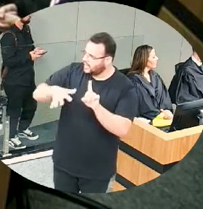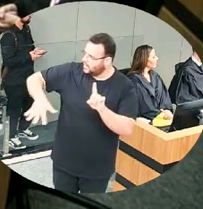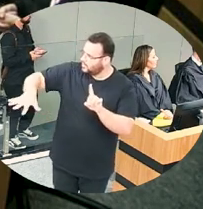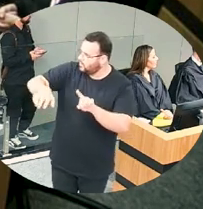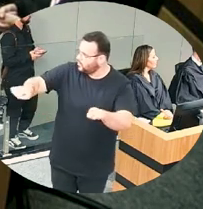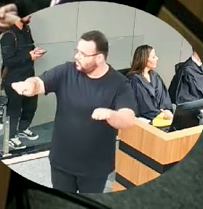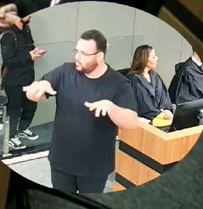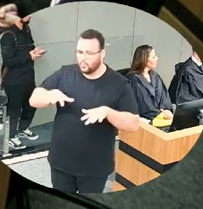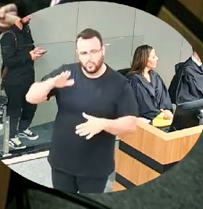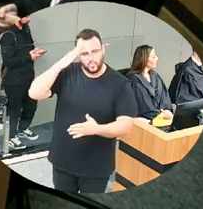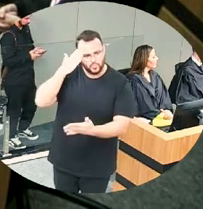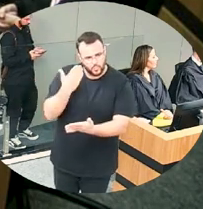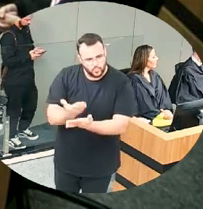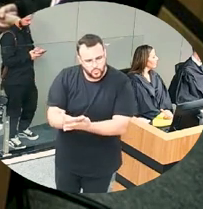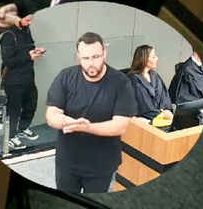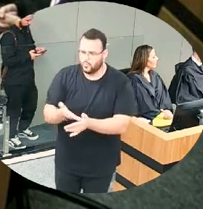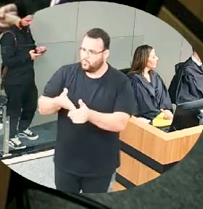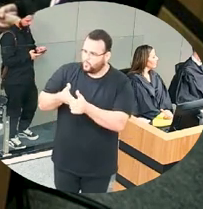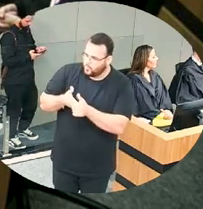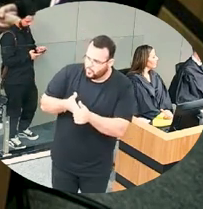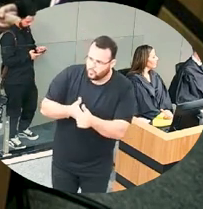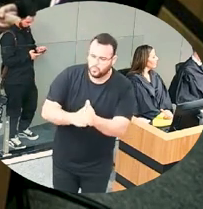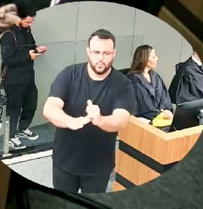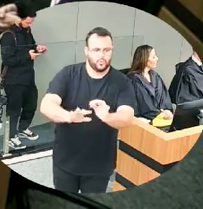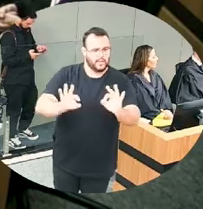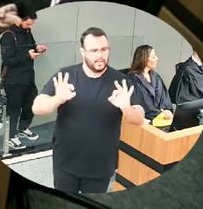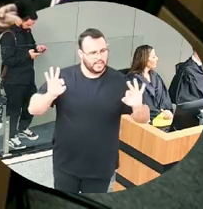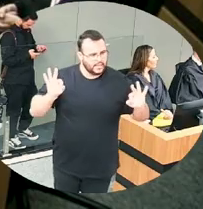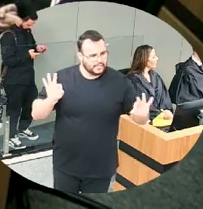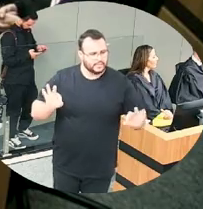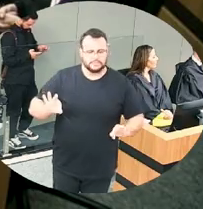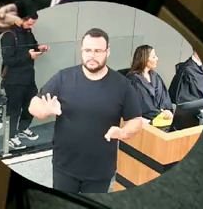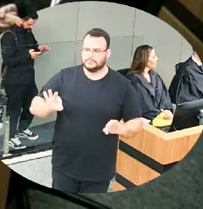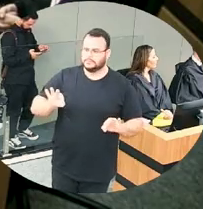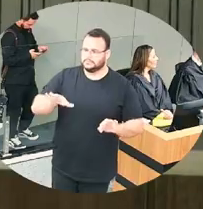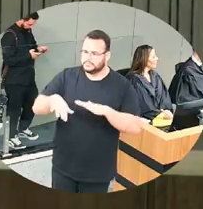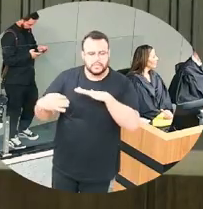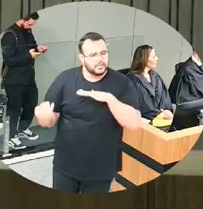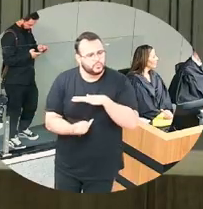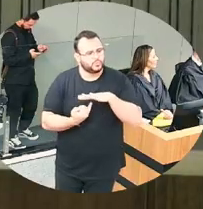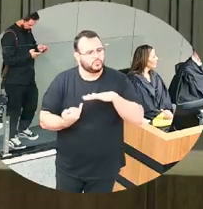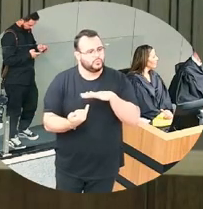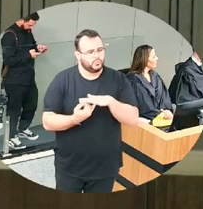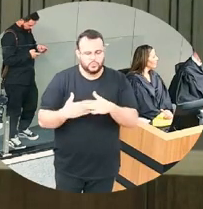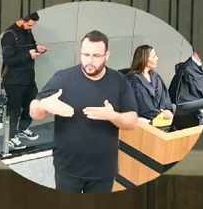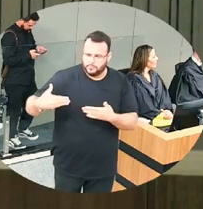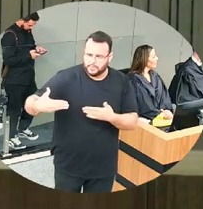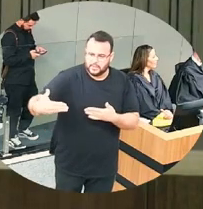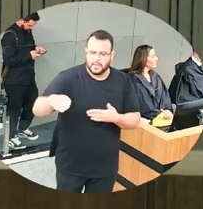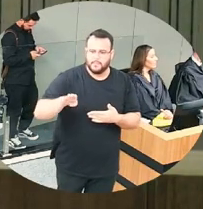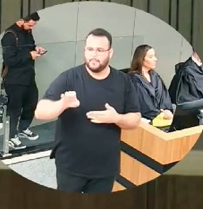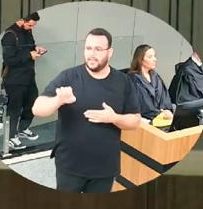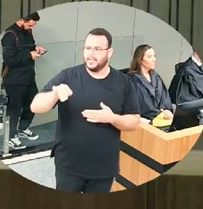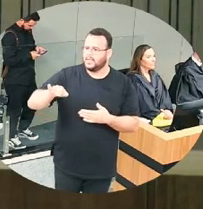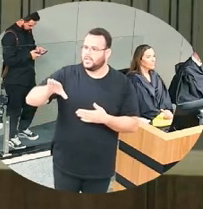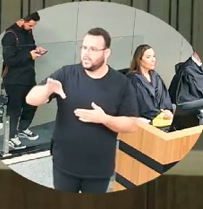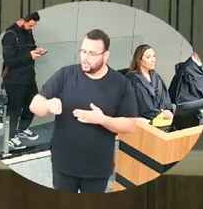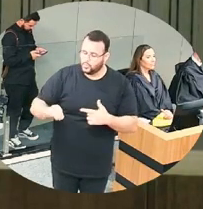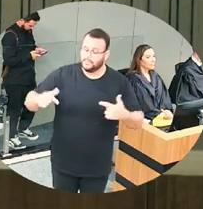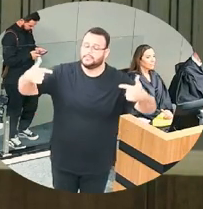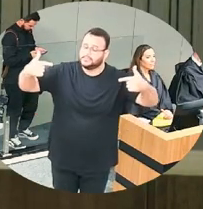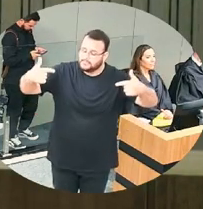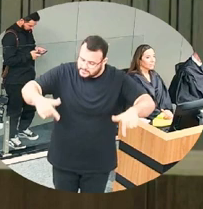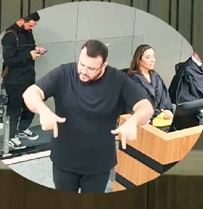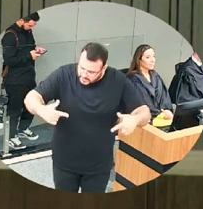Regional que nos confiaram a missão de conduzir Os destinos da nossa instituição pelo próximo biênio repito